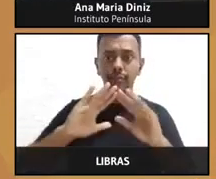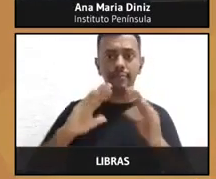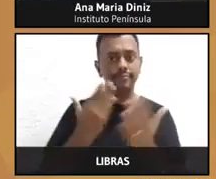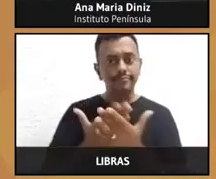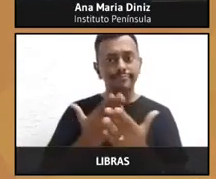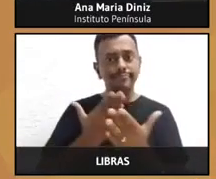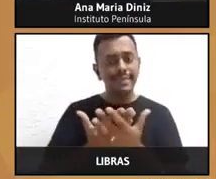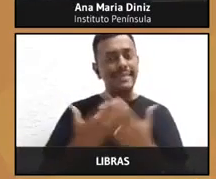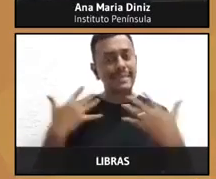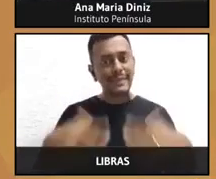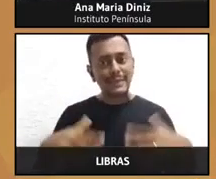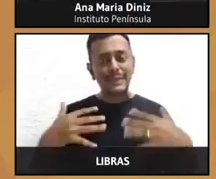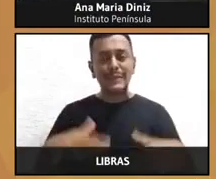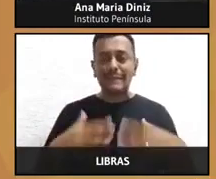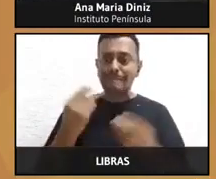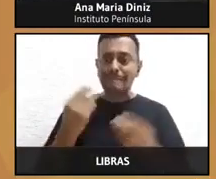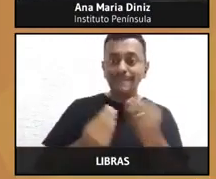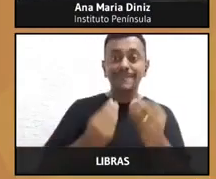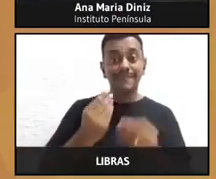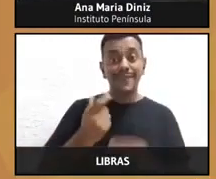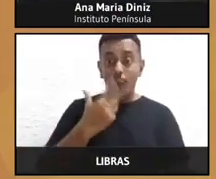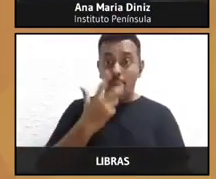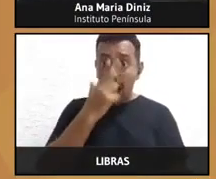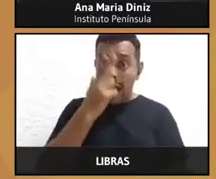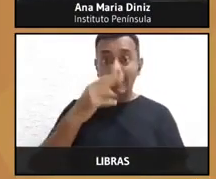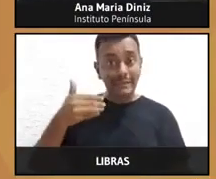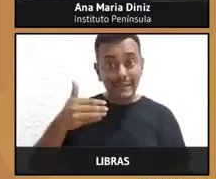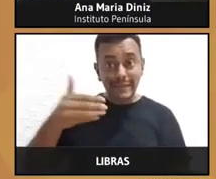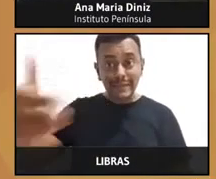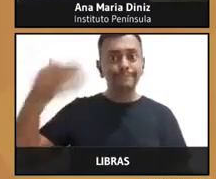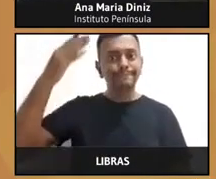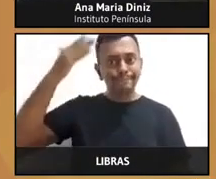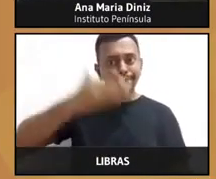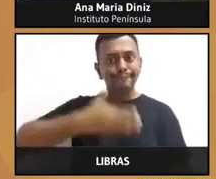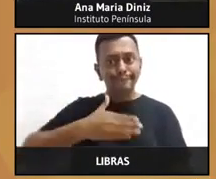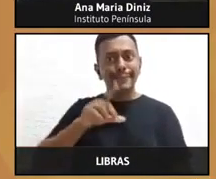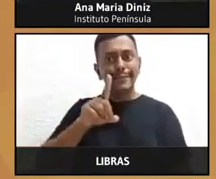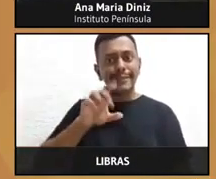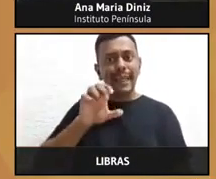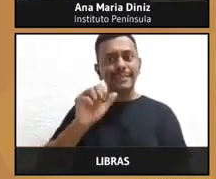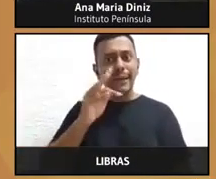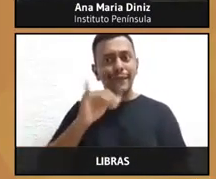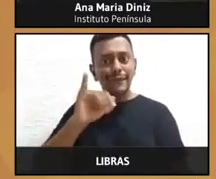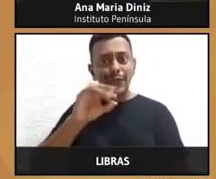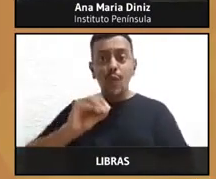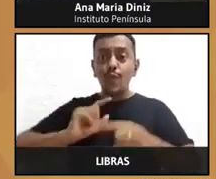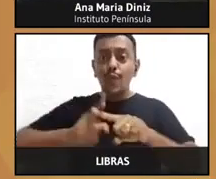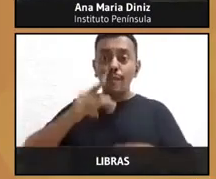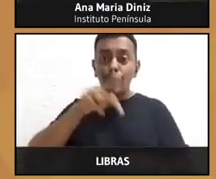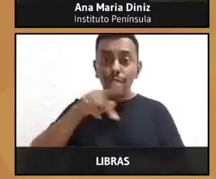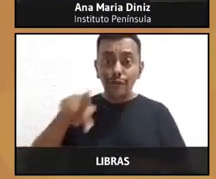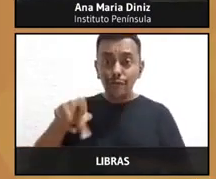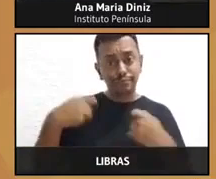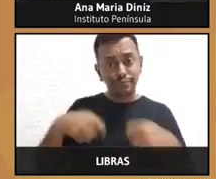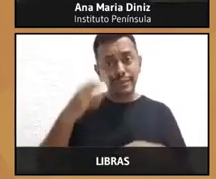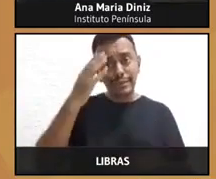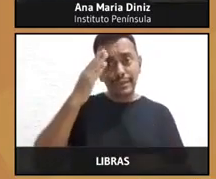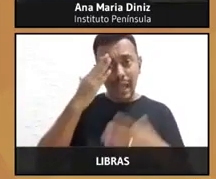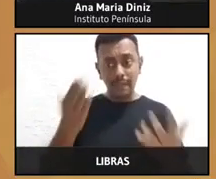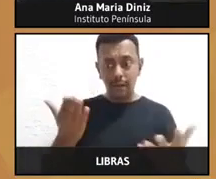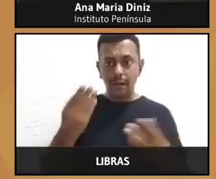eu acho que vai ser um grande desafio. Os professores terão que reconhecer isso, que